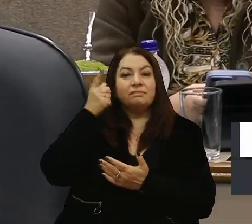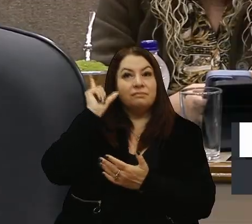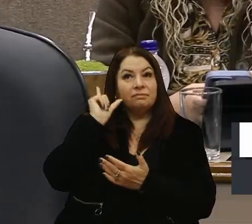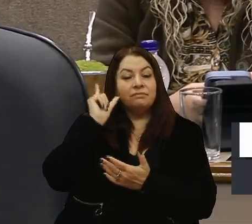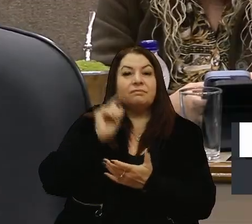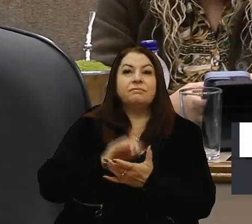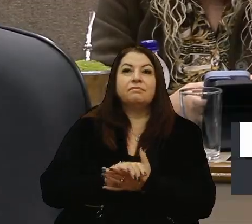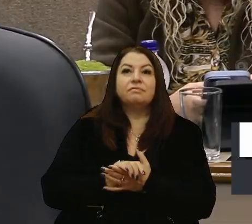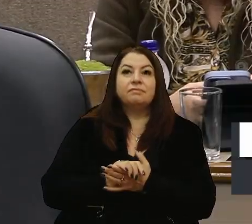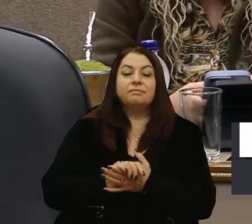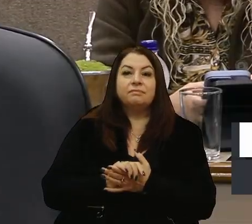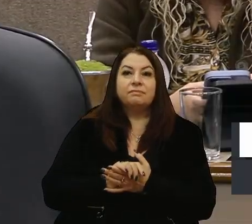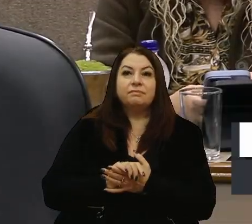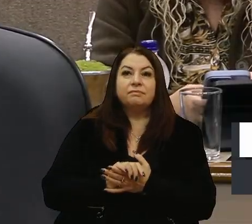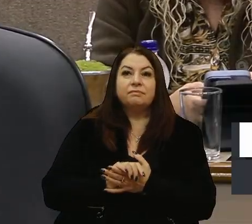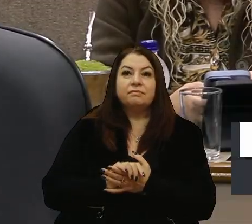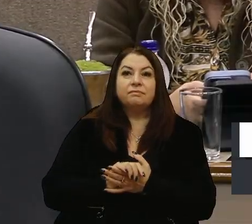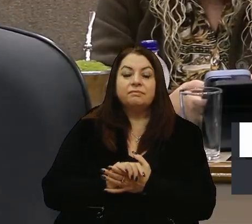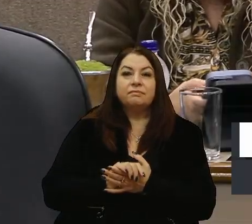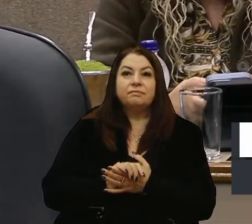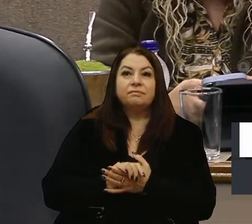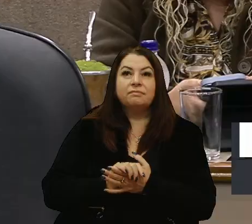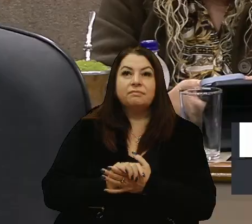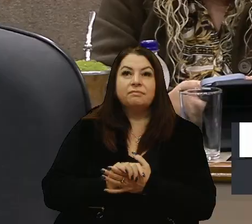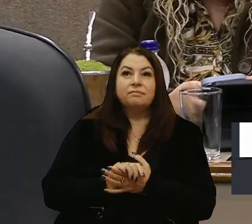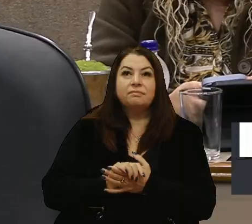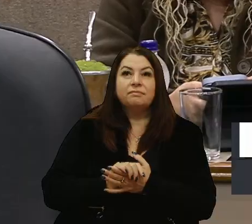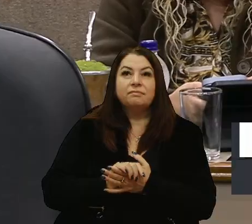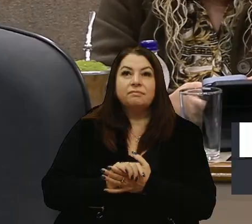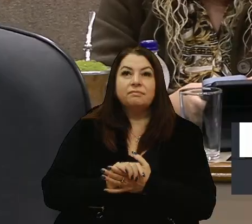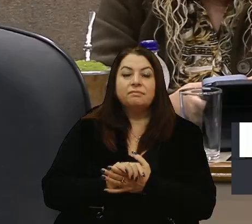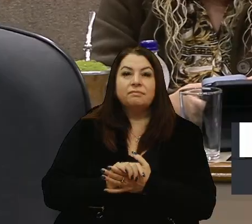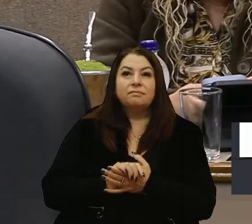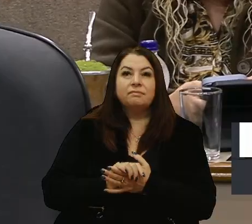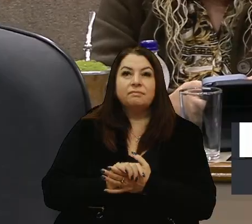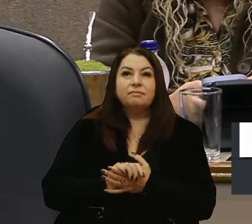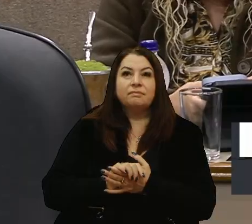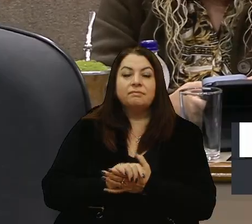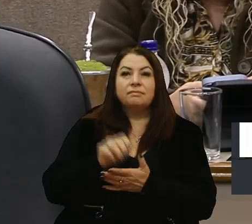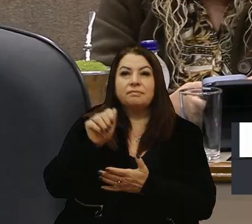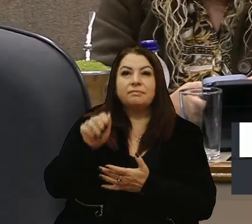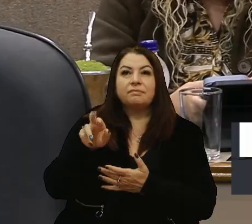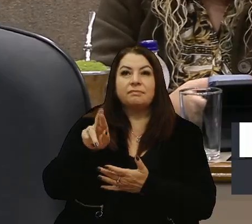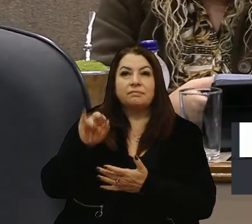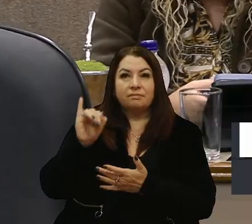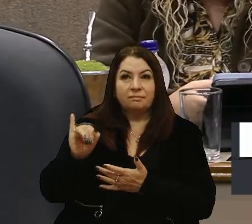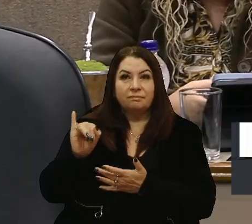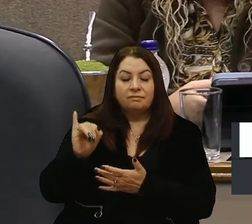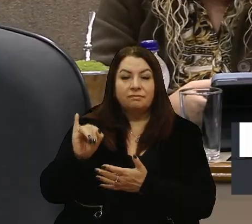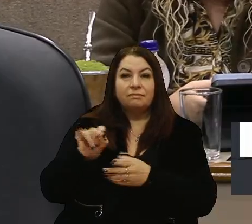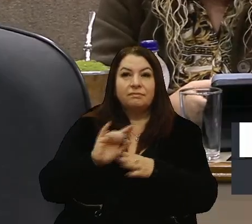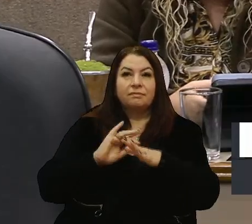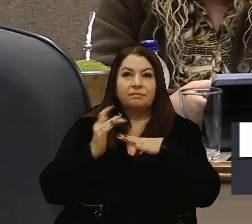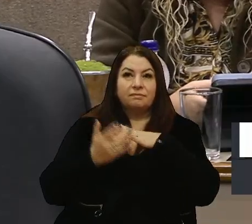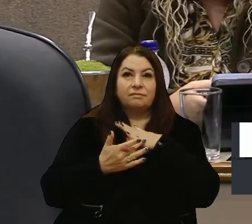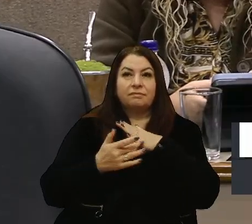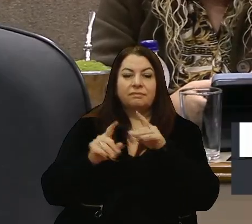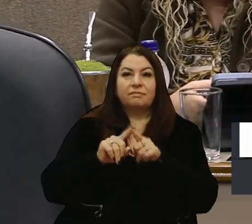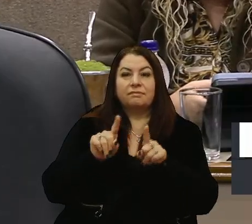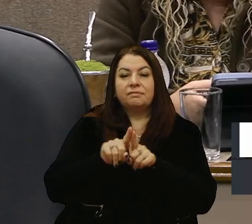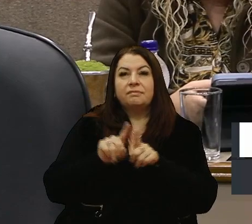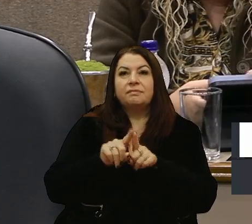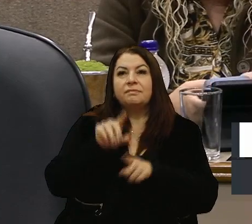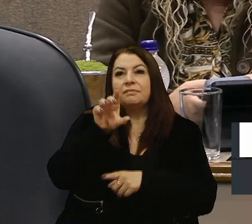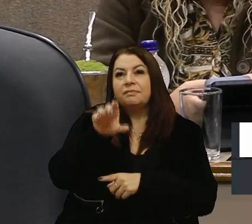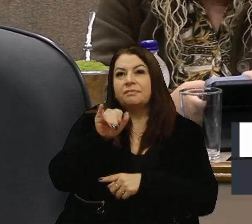ontem na ARI, né, Associação Rio Grandense de Imprensa, onde foi sagrado o